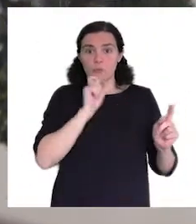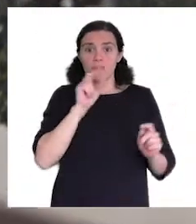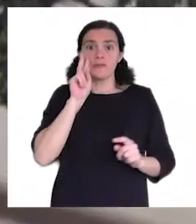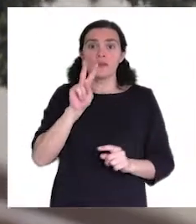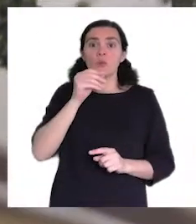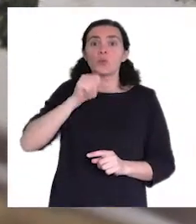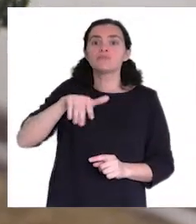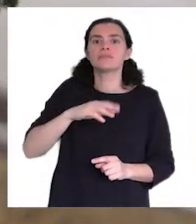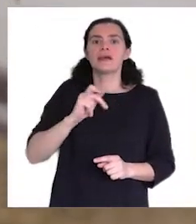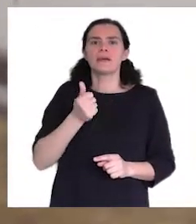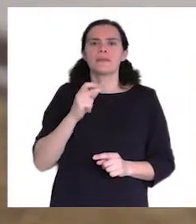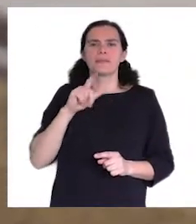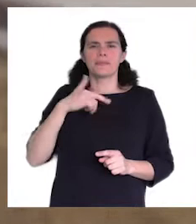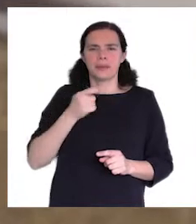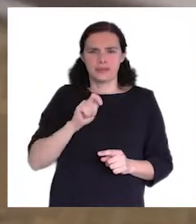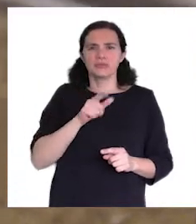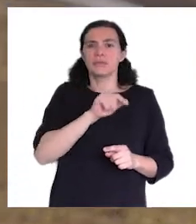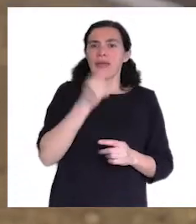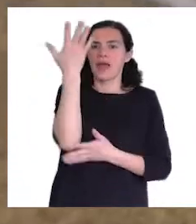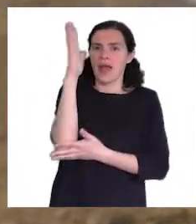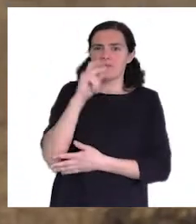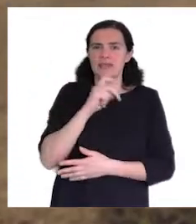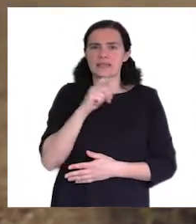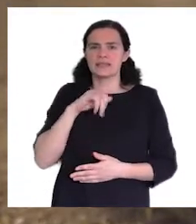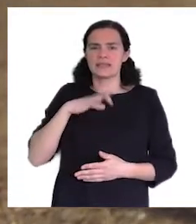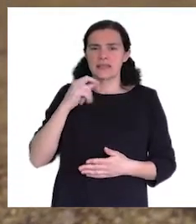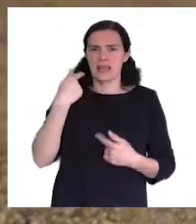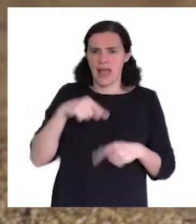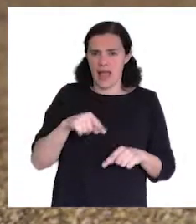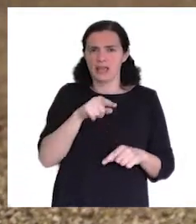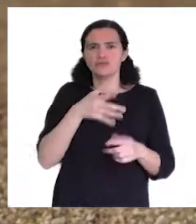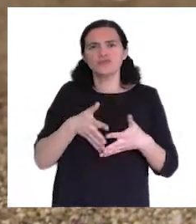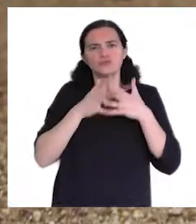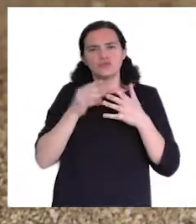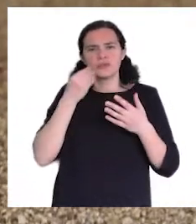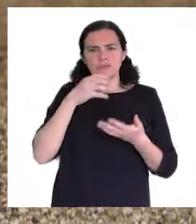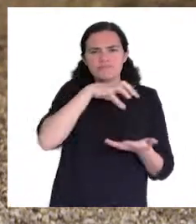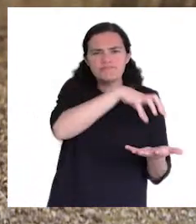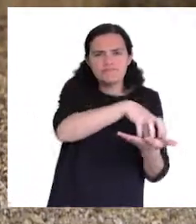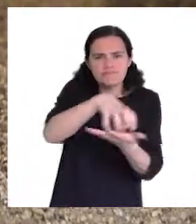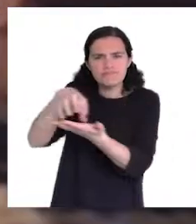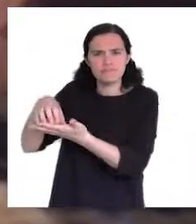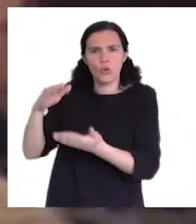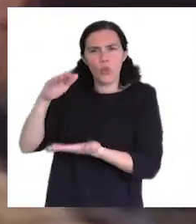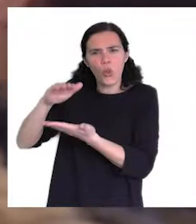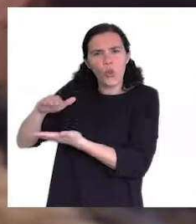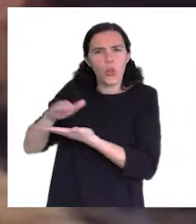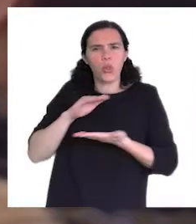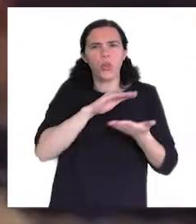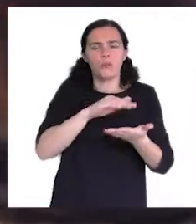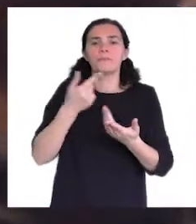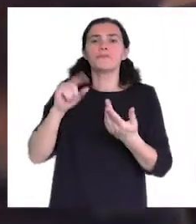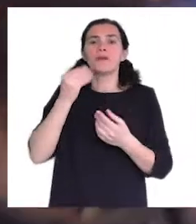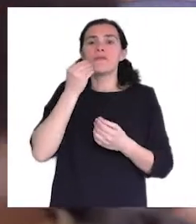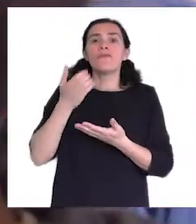a azinheira, que também temos, e conseguimos ver que estas estruturas, estas maquetas que estão aqui disponíveis, são também uma